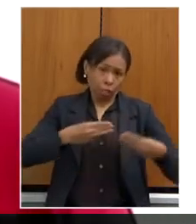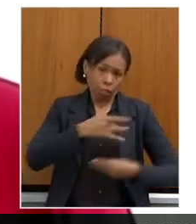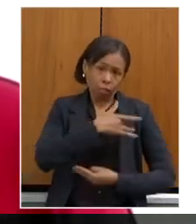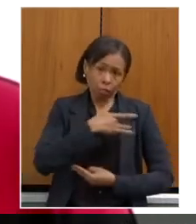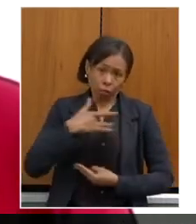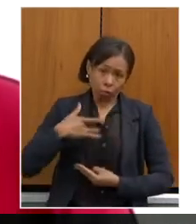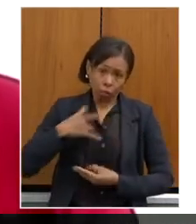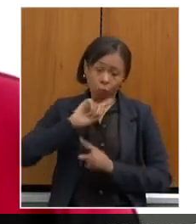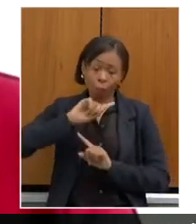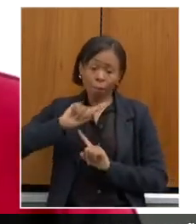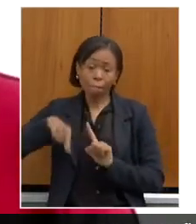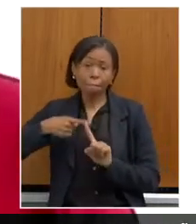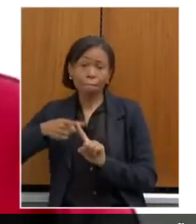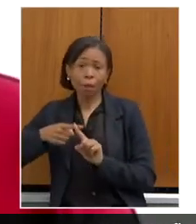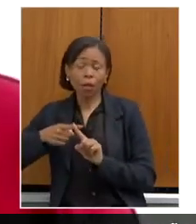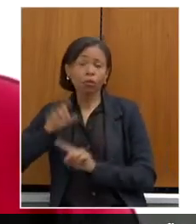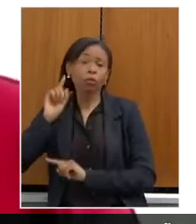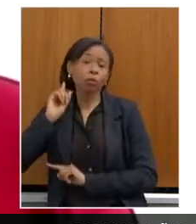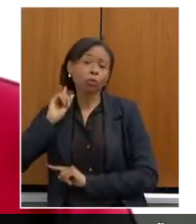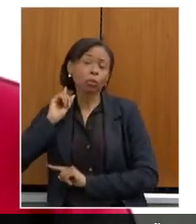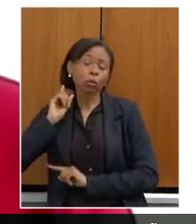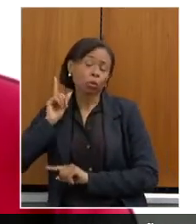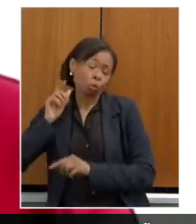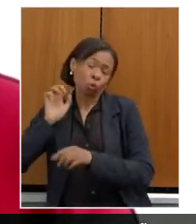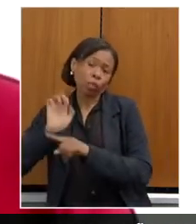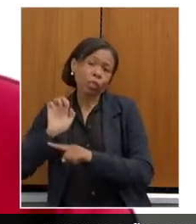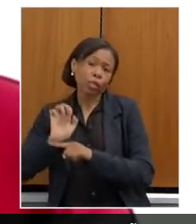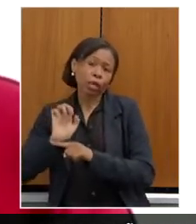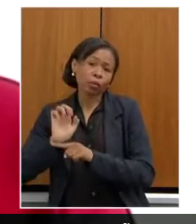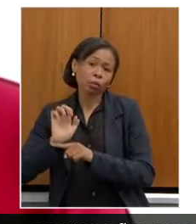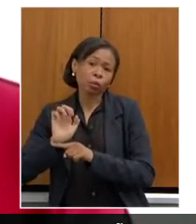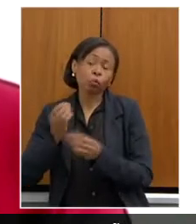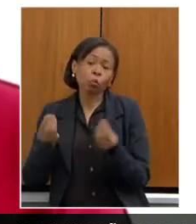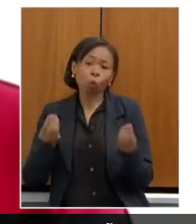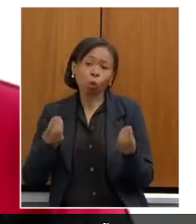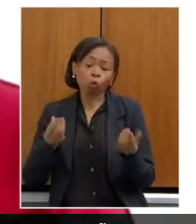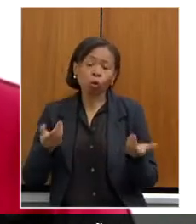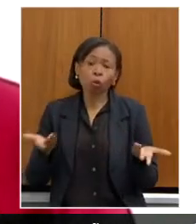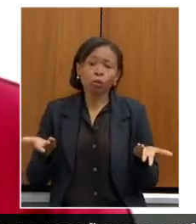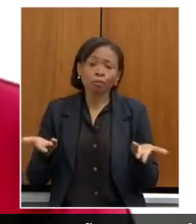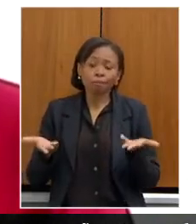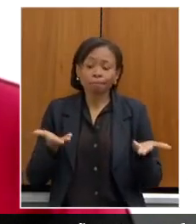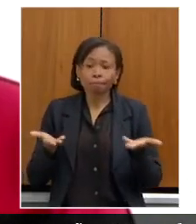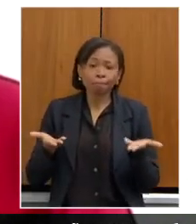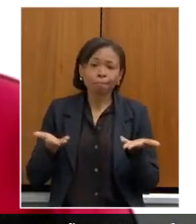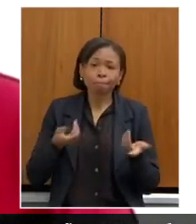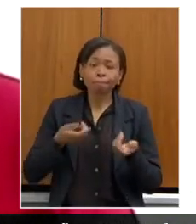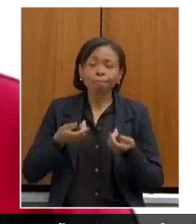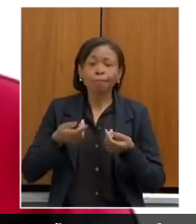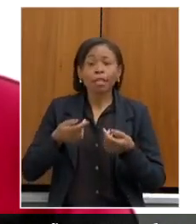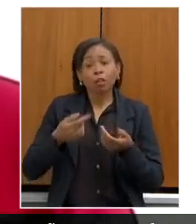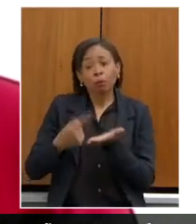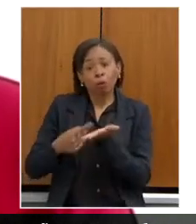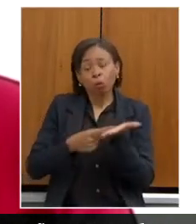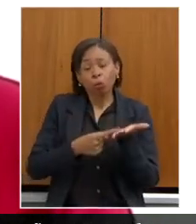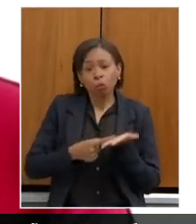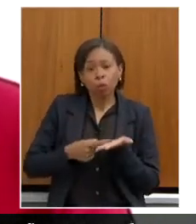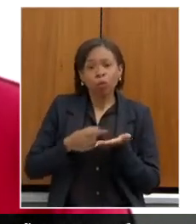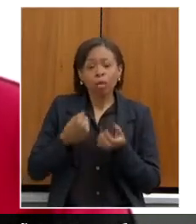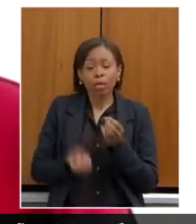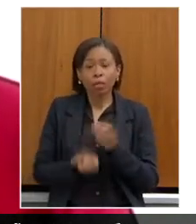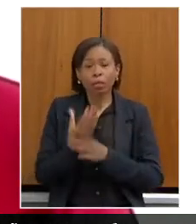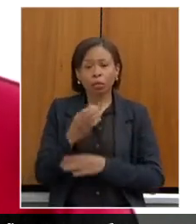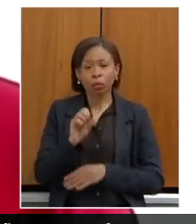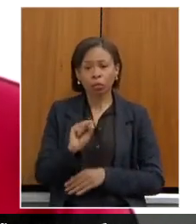Estado e o consórcio para garantir os recursos necessários para a implantação do SAMU